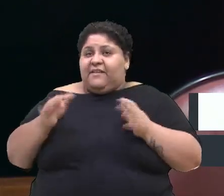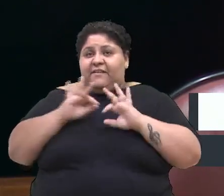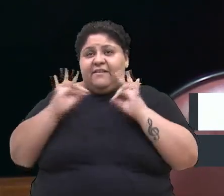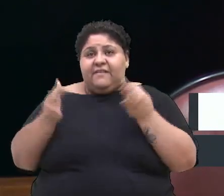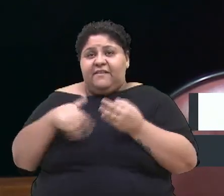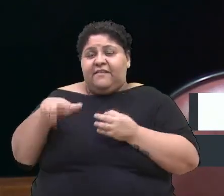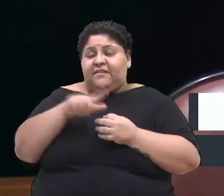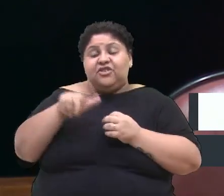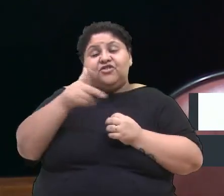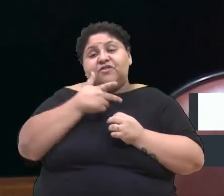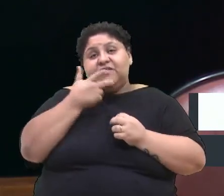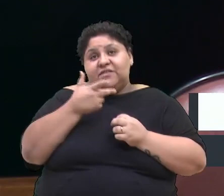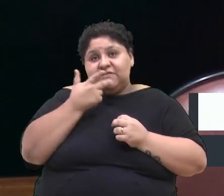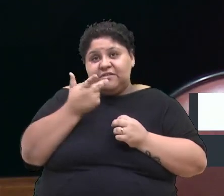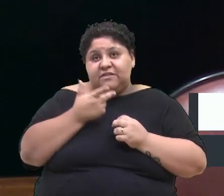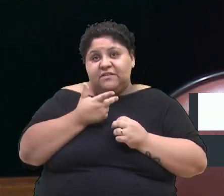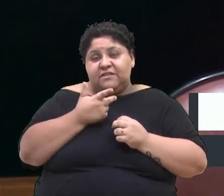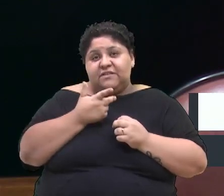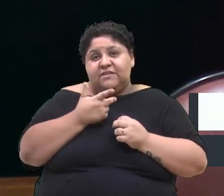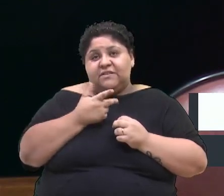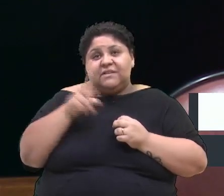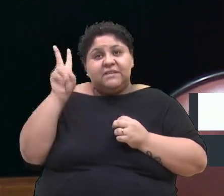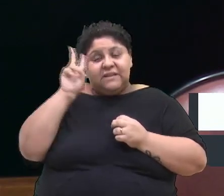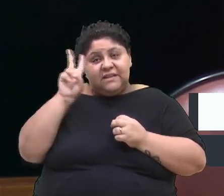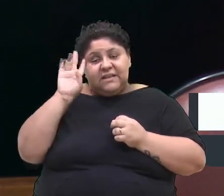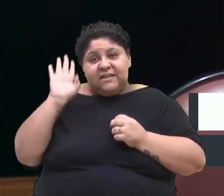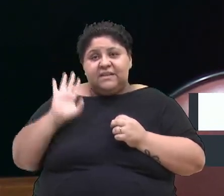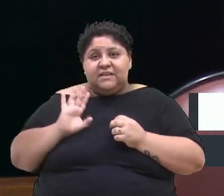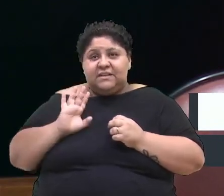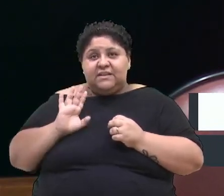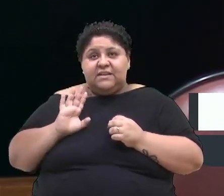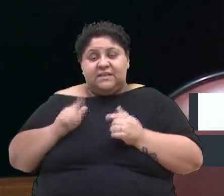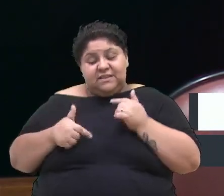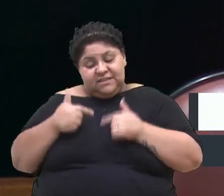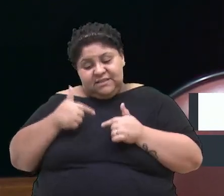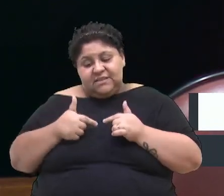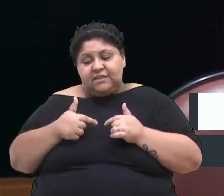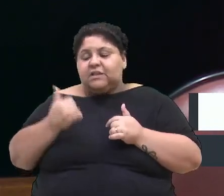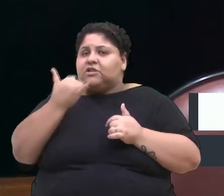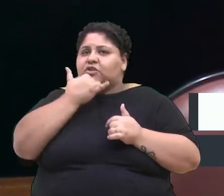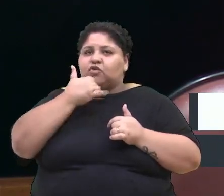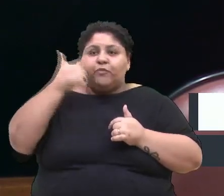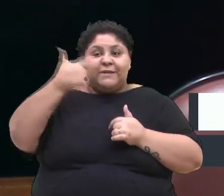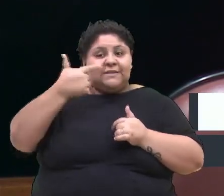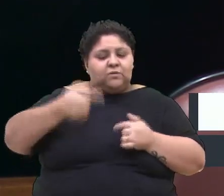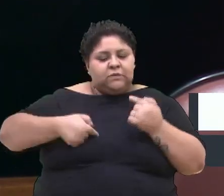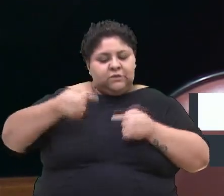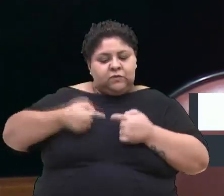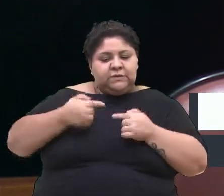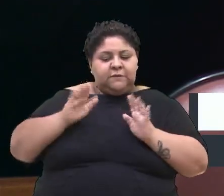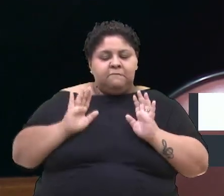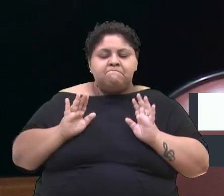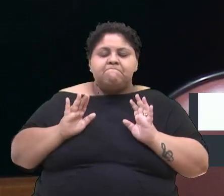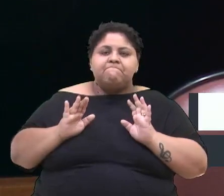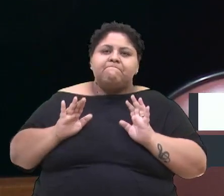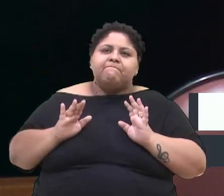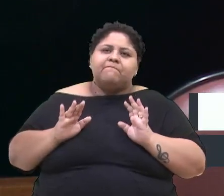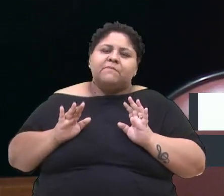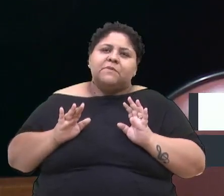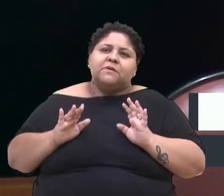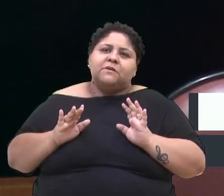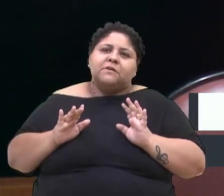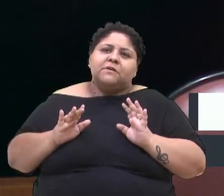gente falaria na segunda discussão, né? Que é de praxe falar. Mas o seu